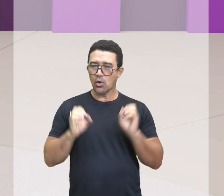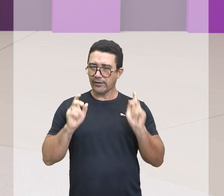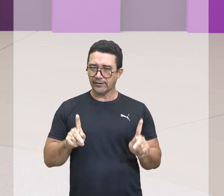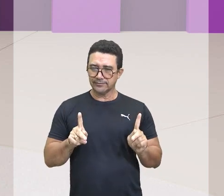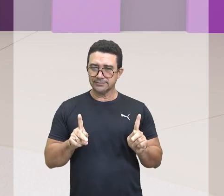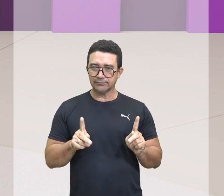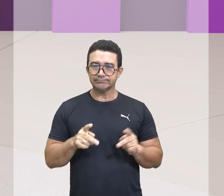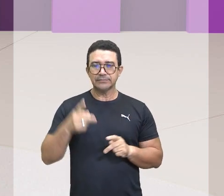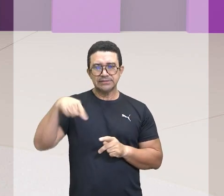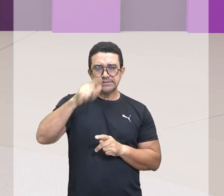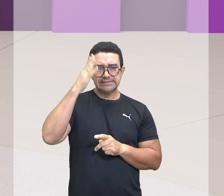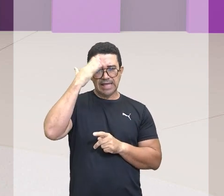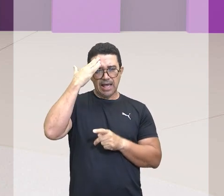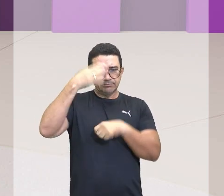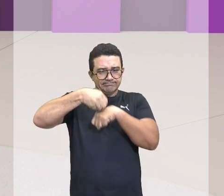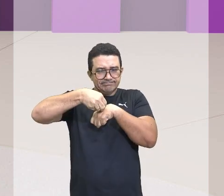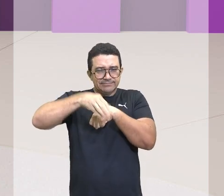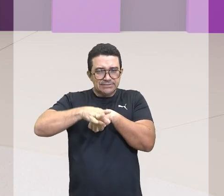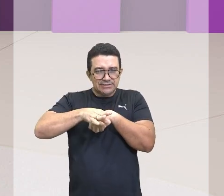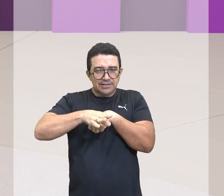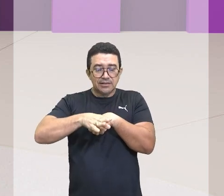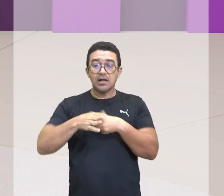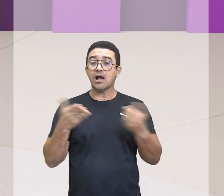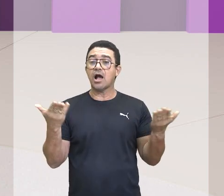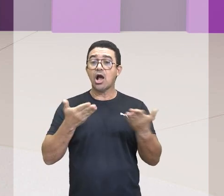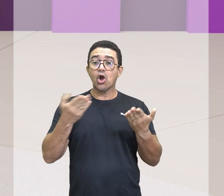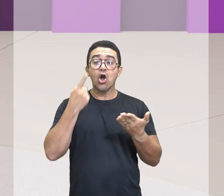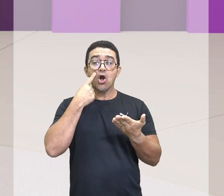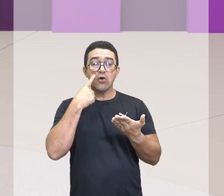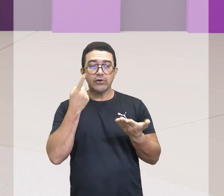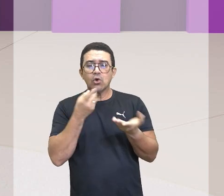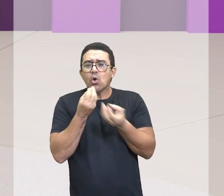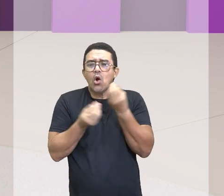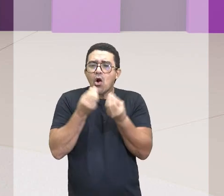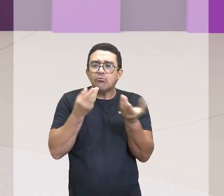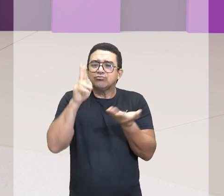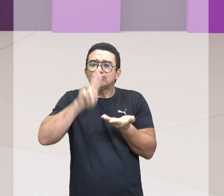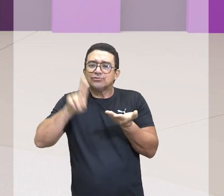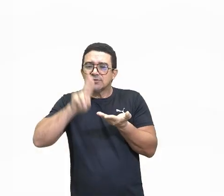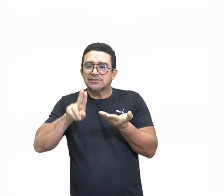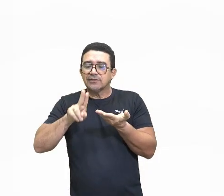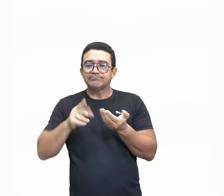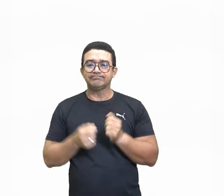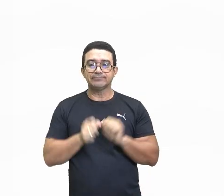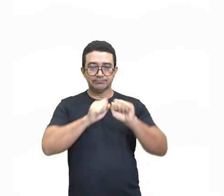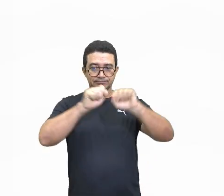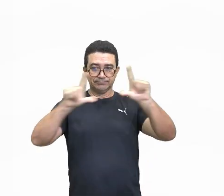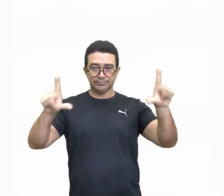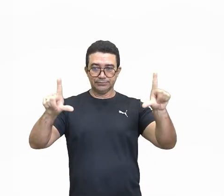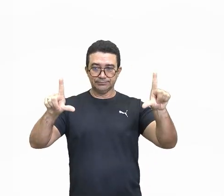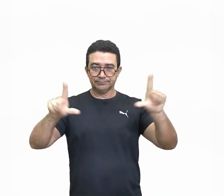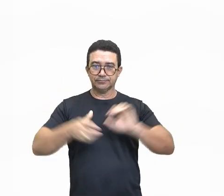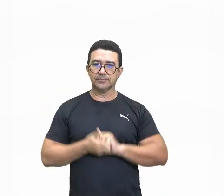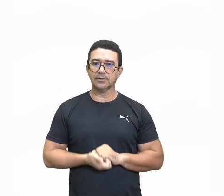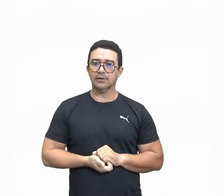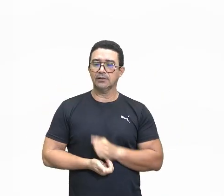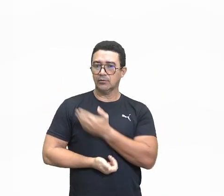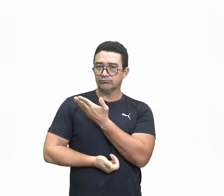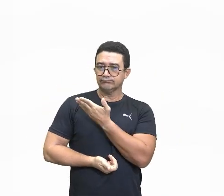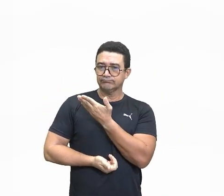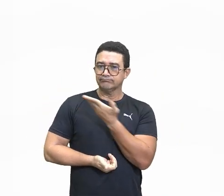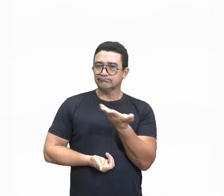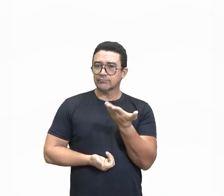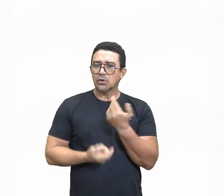Ok, sabendo então dessa dica, nós iremos agora a uma aplicação. Então, vamos à nossa cartela? Esse primeiro exemplo diz